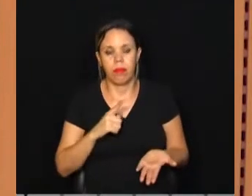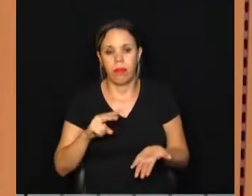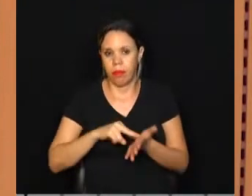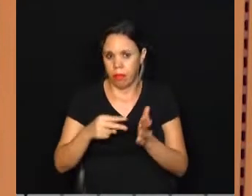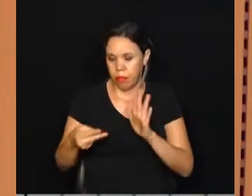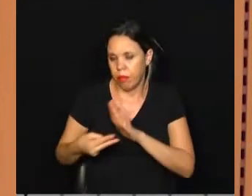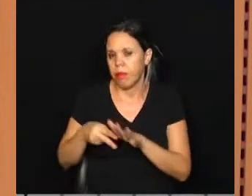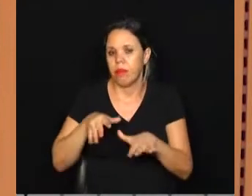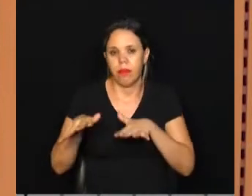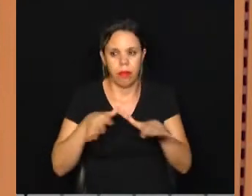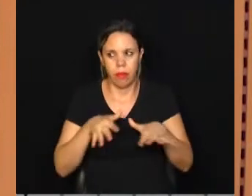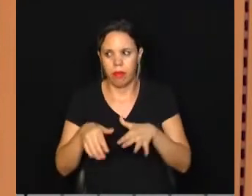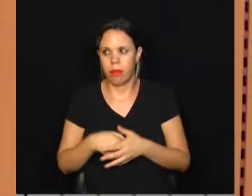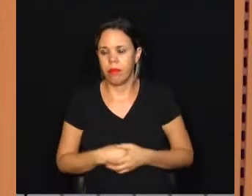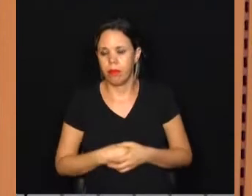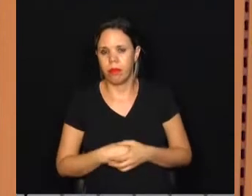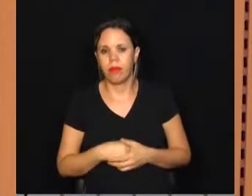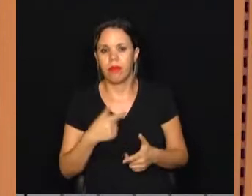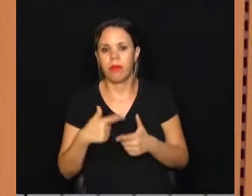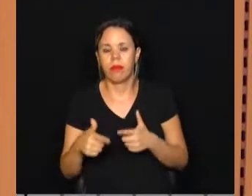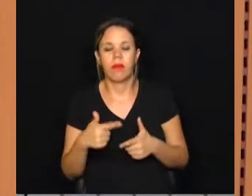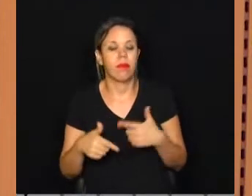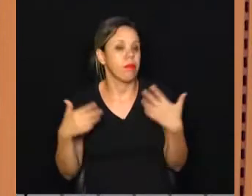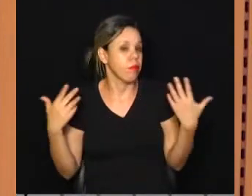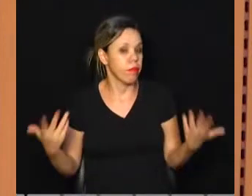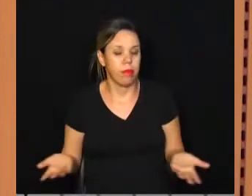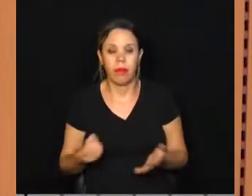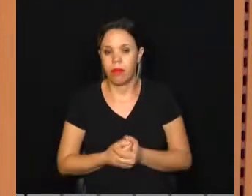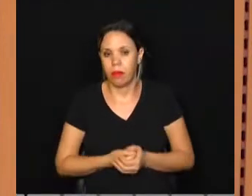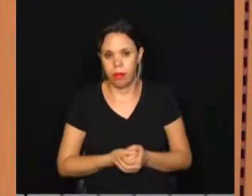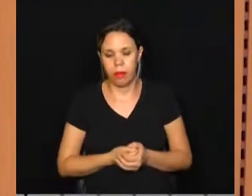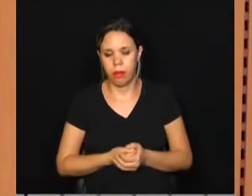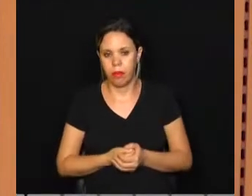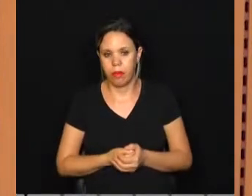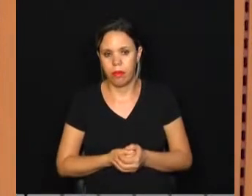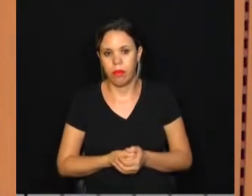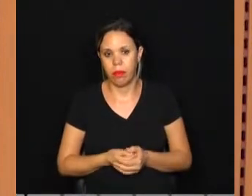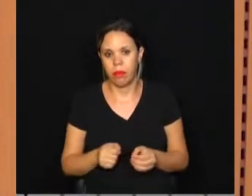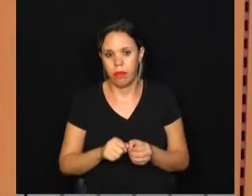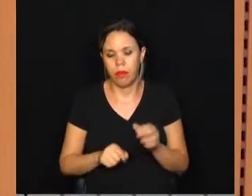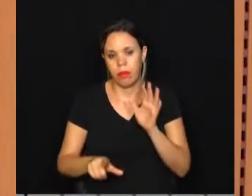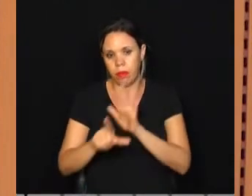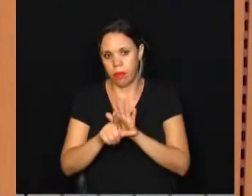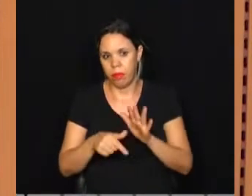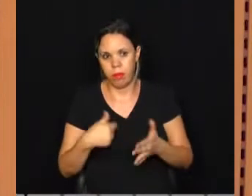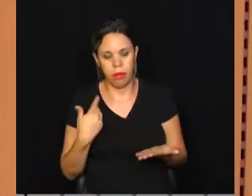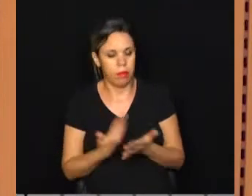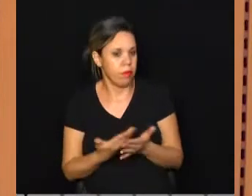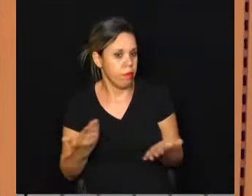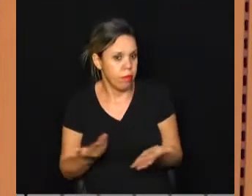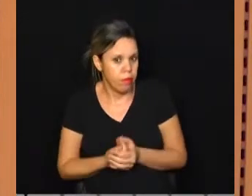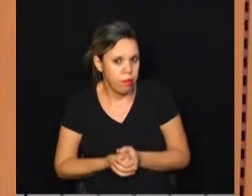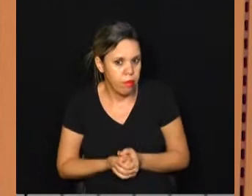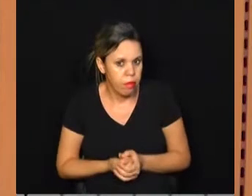uma mobilização. O problema é o seguinte, que os efeitos da lei até então